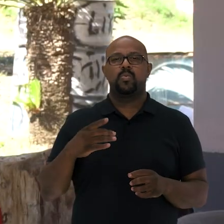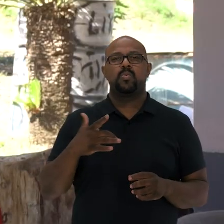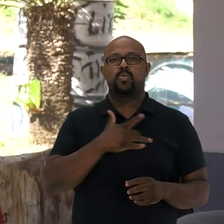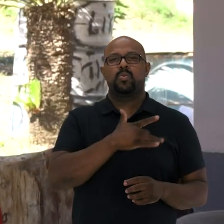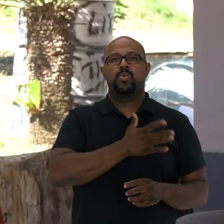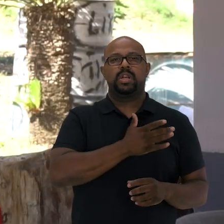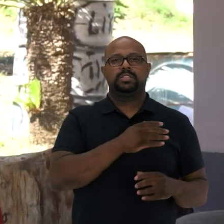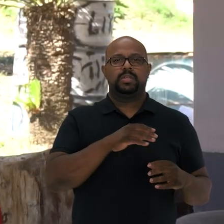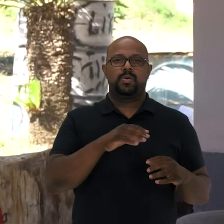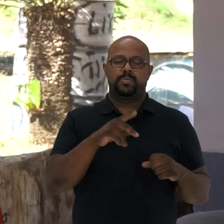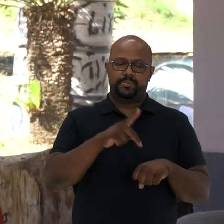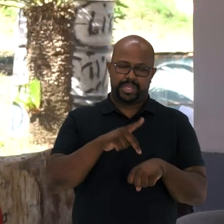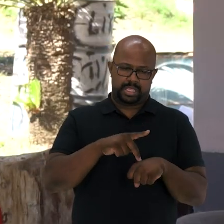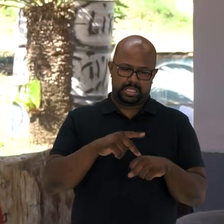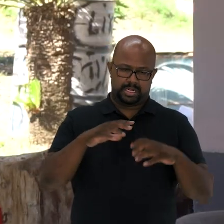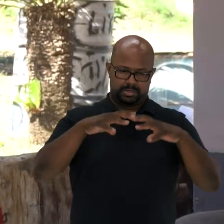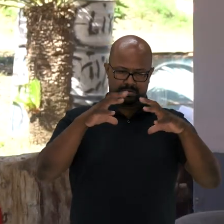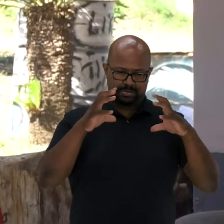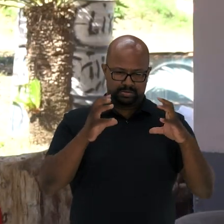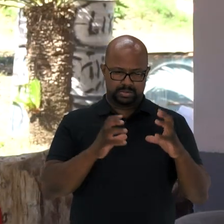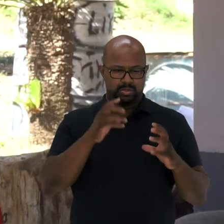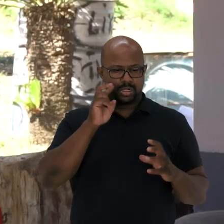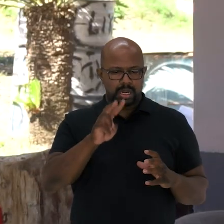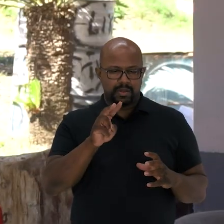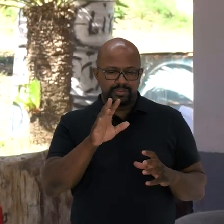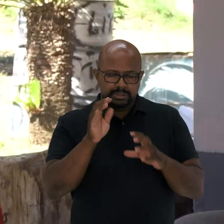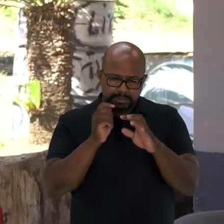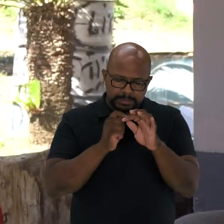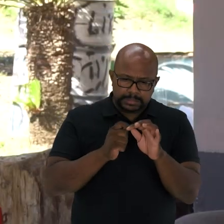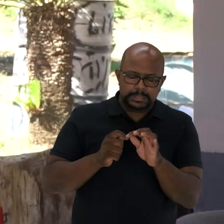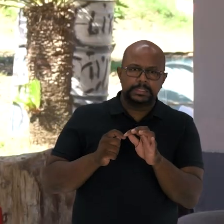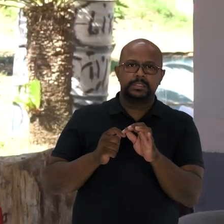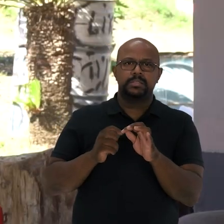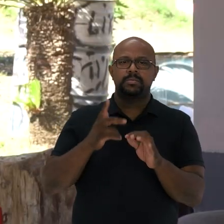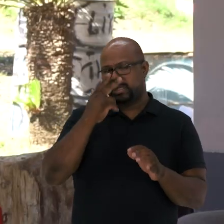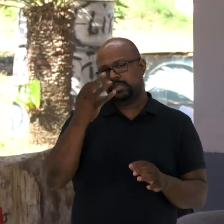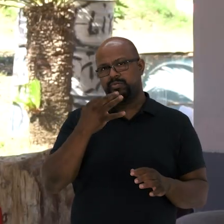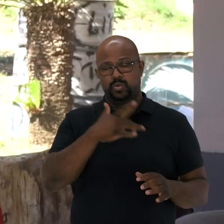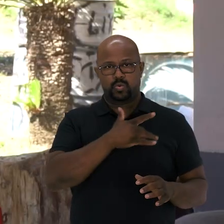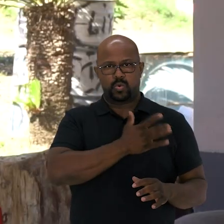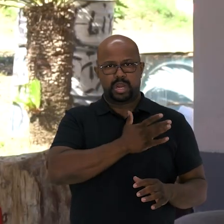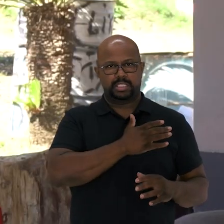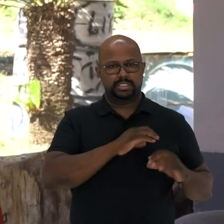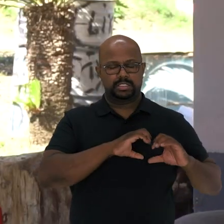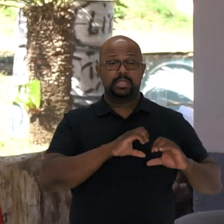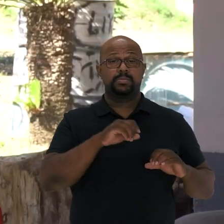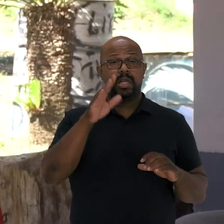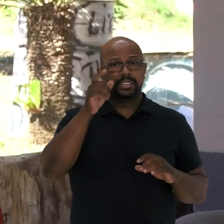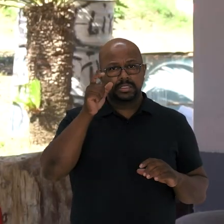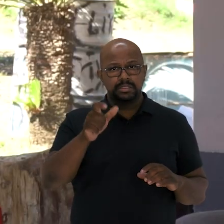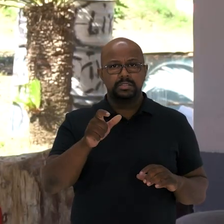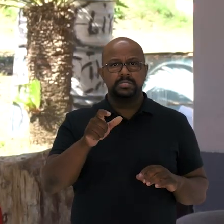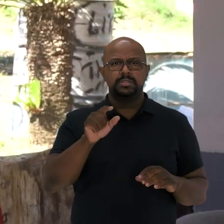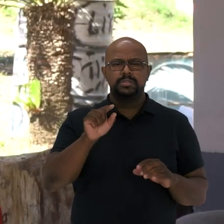um coração, pedra dentro, por causa era feito, eu olhava assim, tirado de, parece que ponçãozinho, mas o que chamava